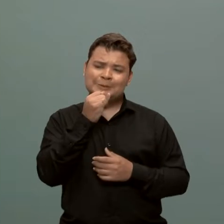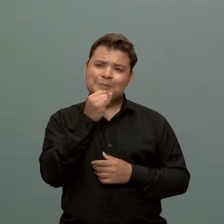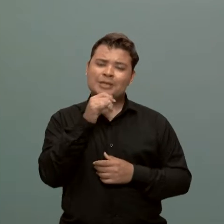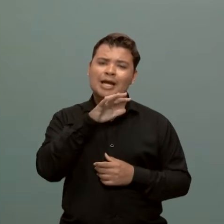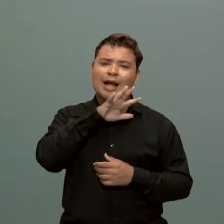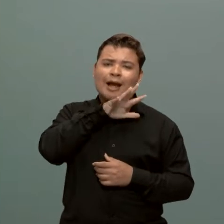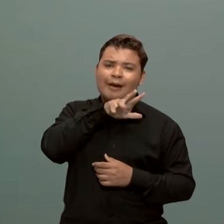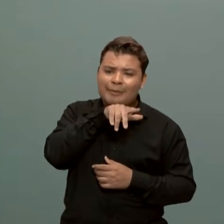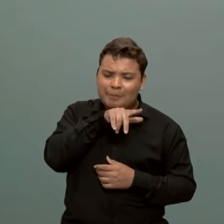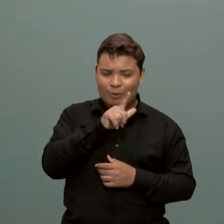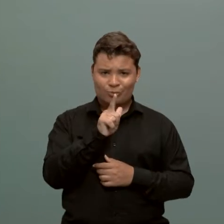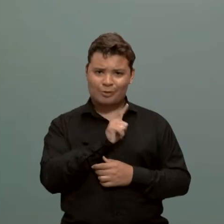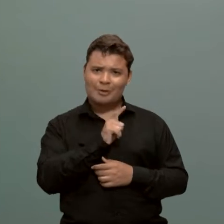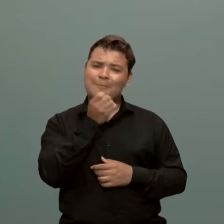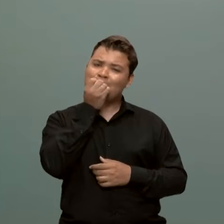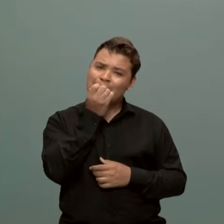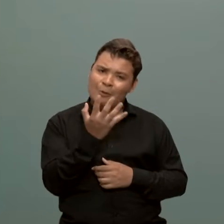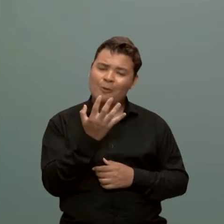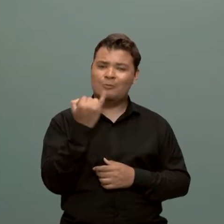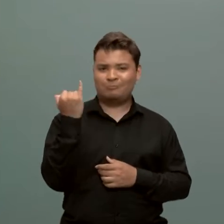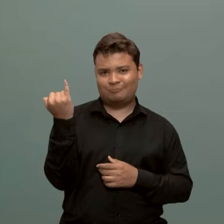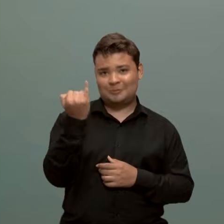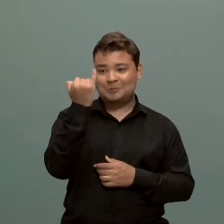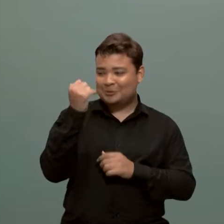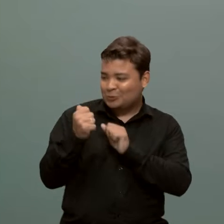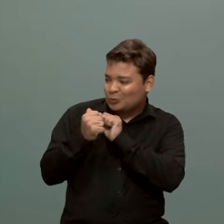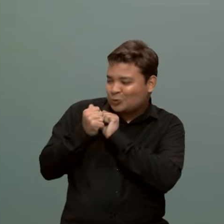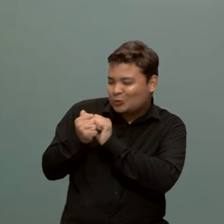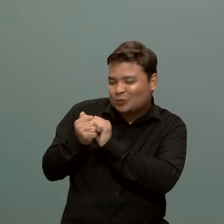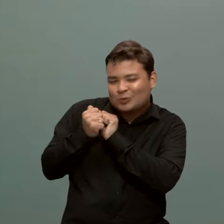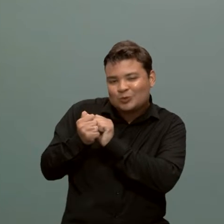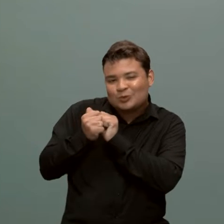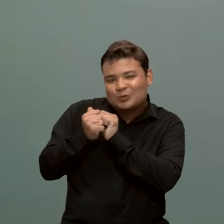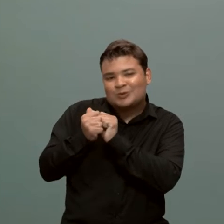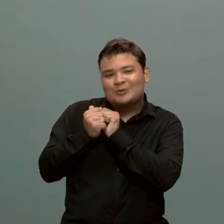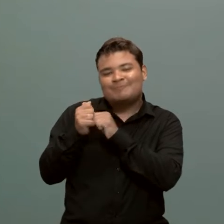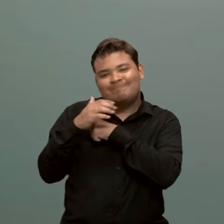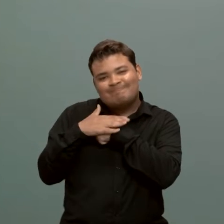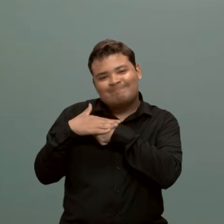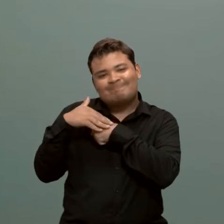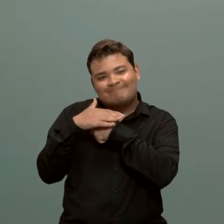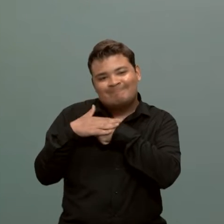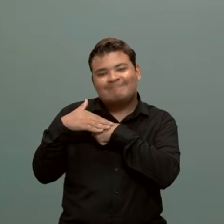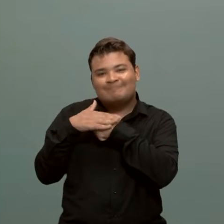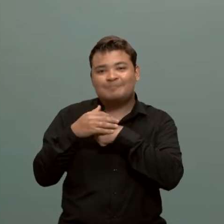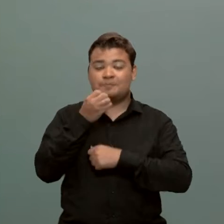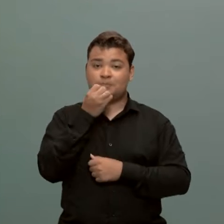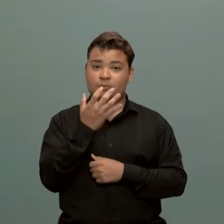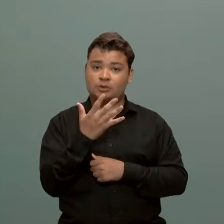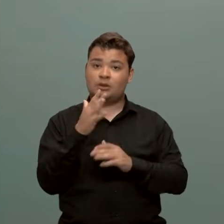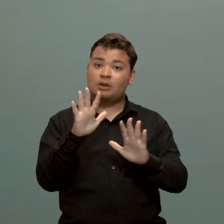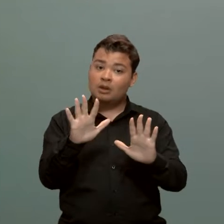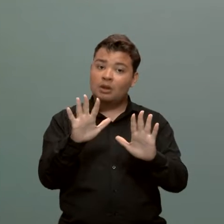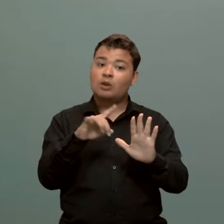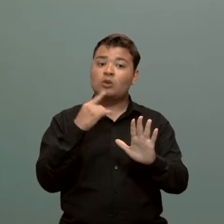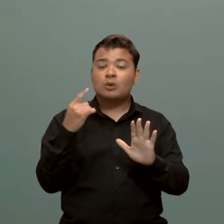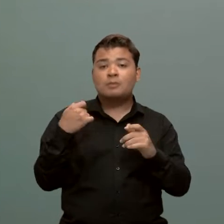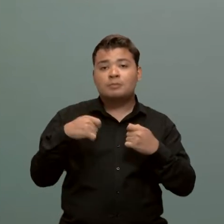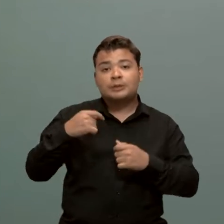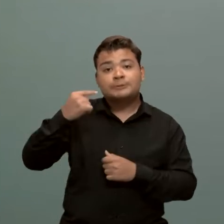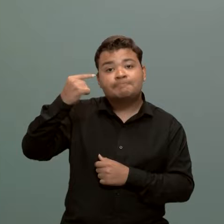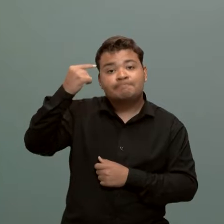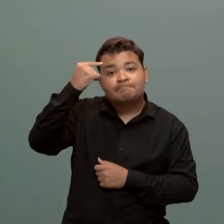que ele tem para estar ao nosso lado, a gente ter essa companhia, mas sempre temos que pensar de maneira